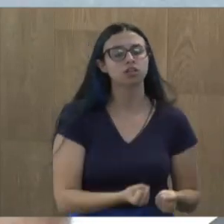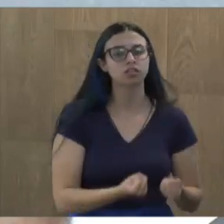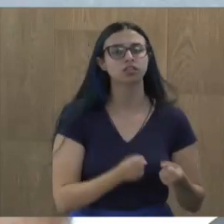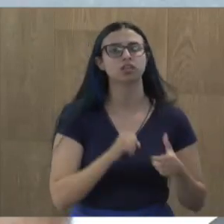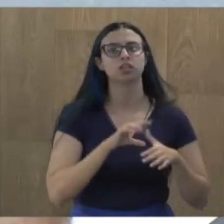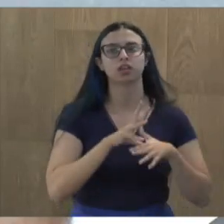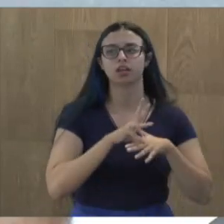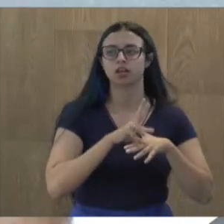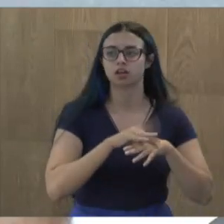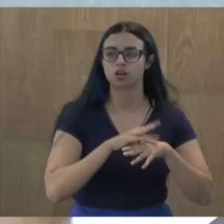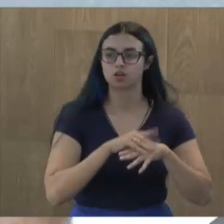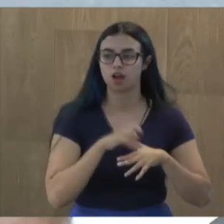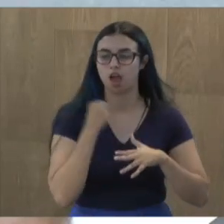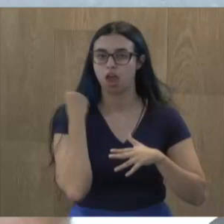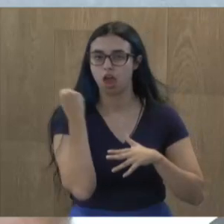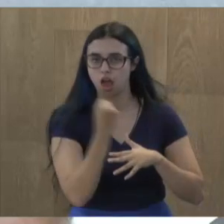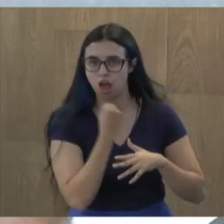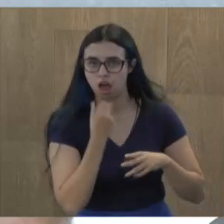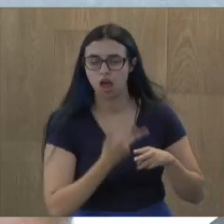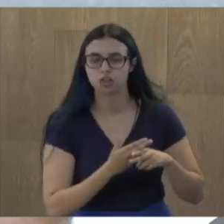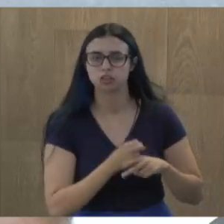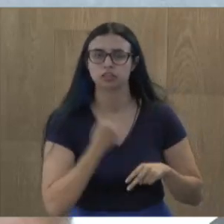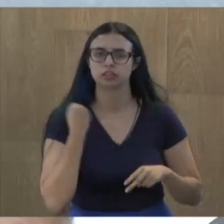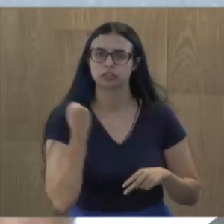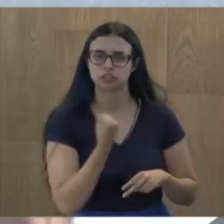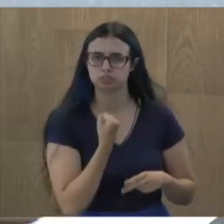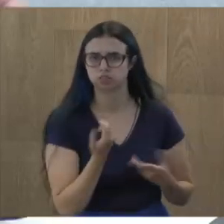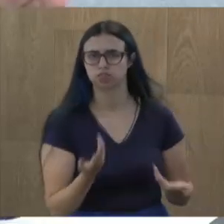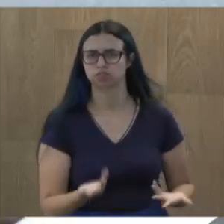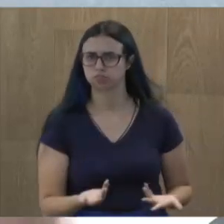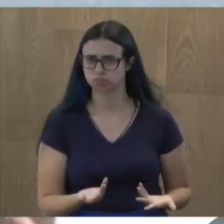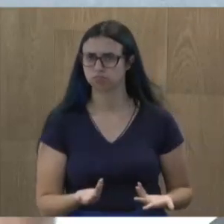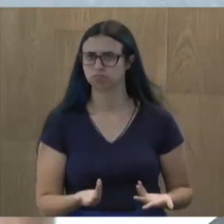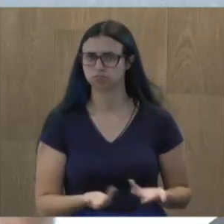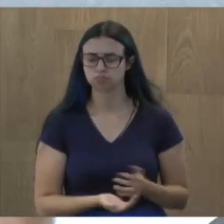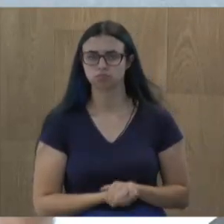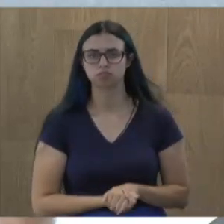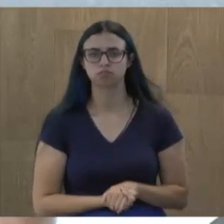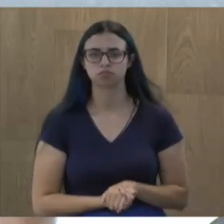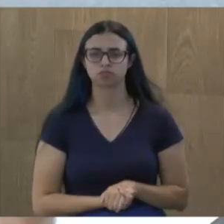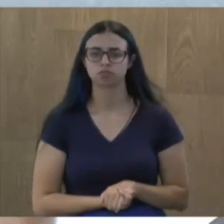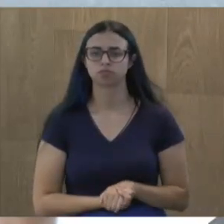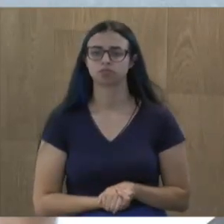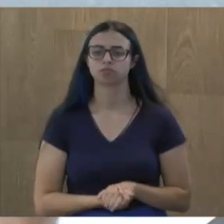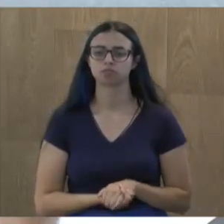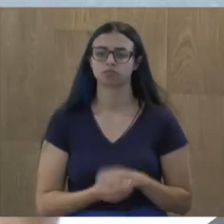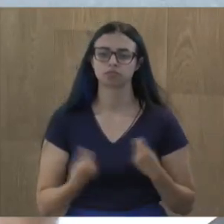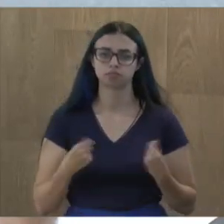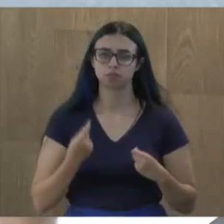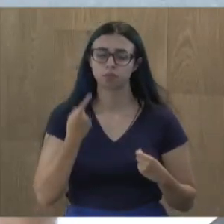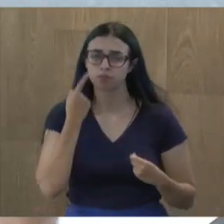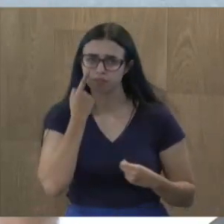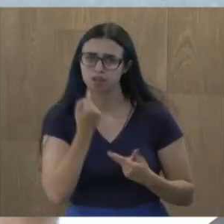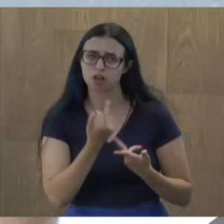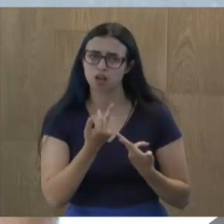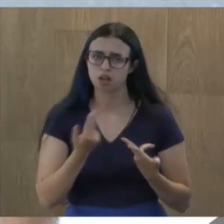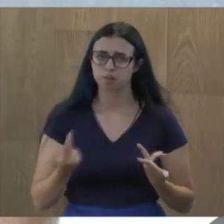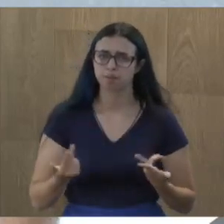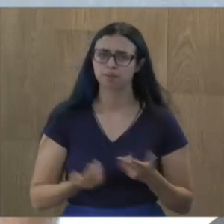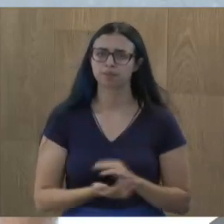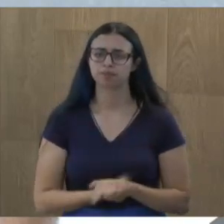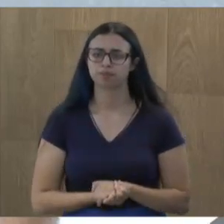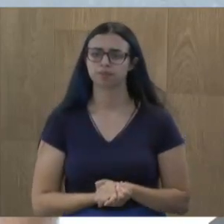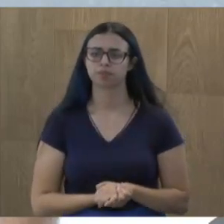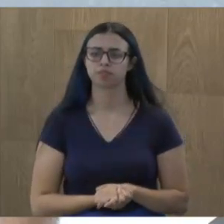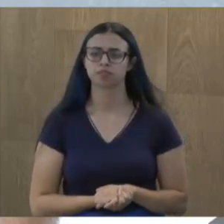só alta complexidade. Então a gente vê também que tem que fazer uma análise no atendimento ali do São João de Deus. Algumas coisas, ou credencia um dos